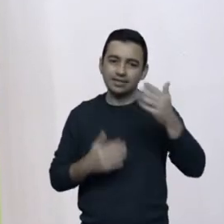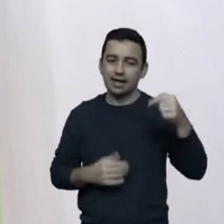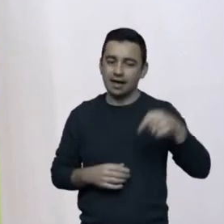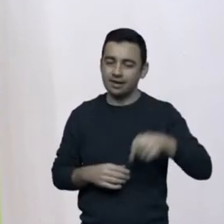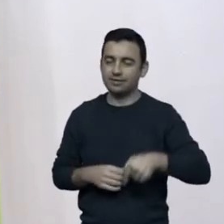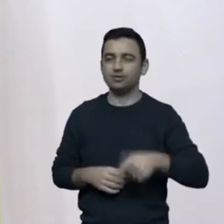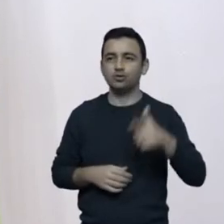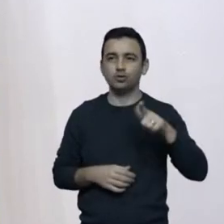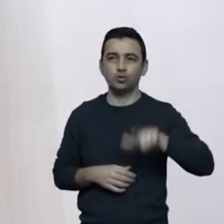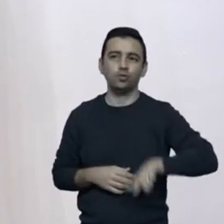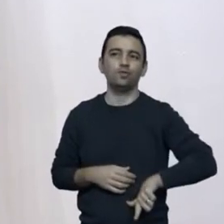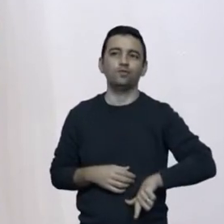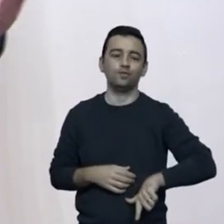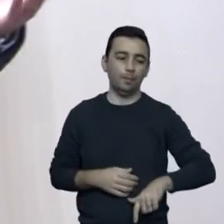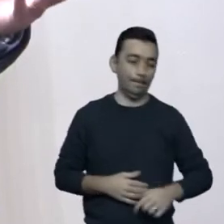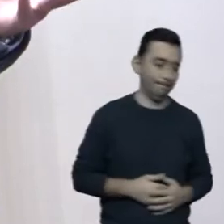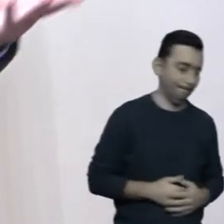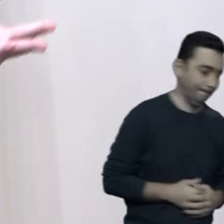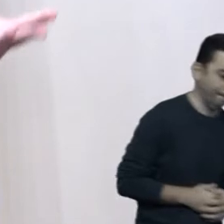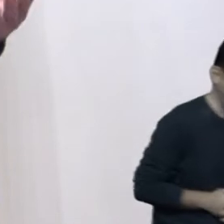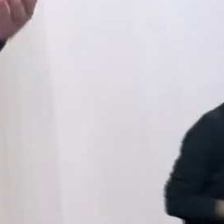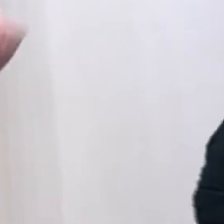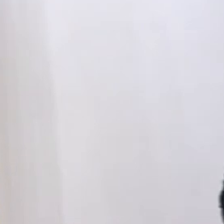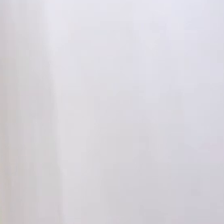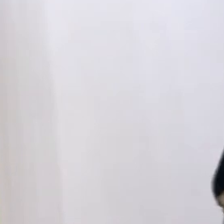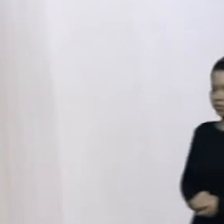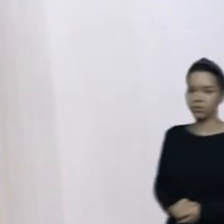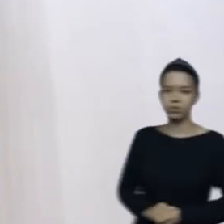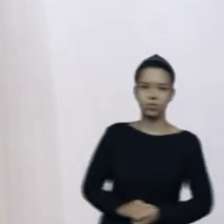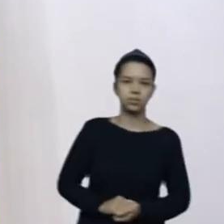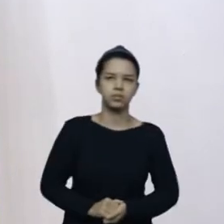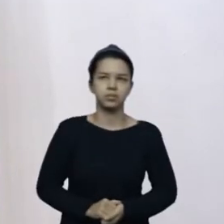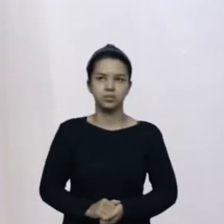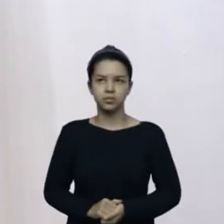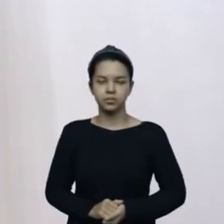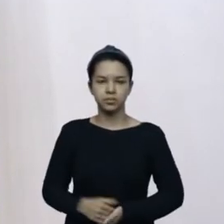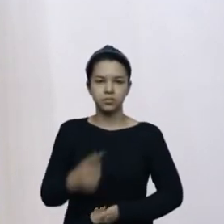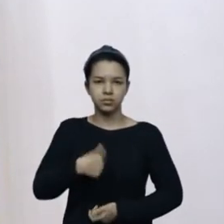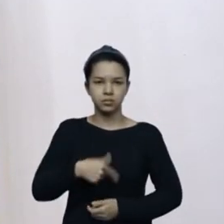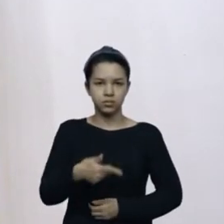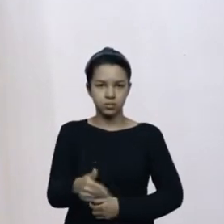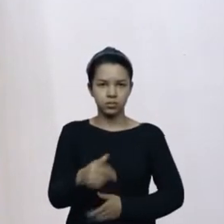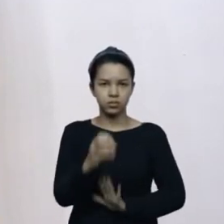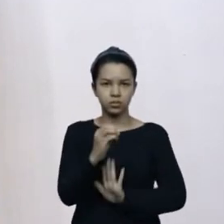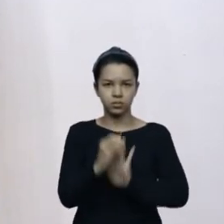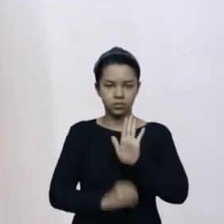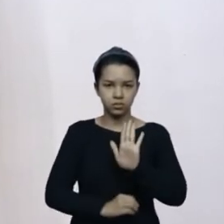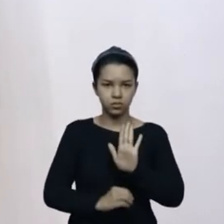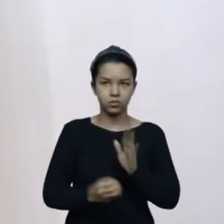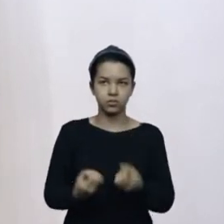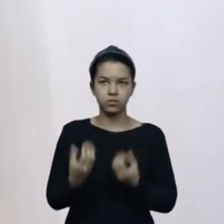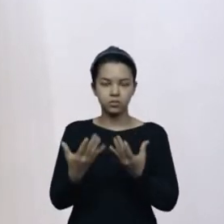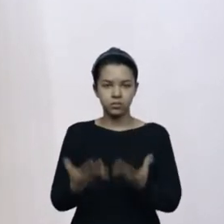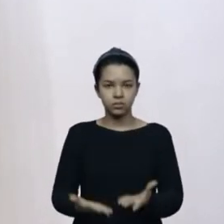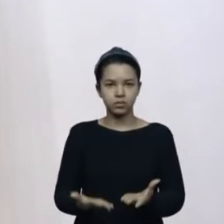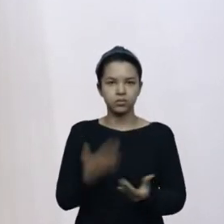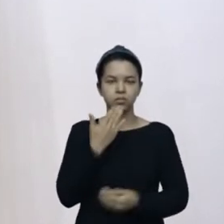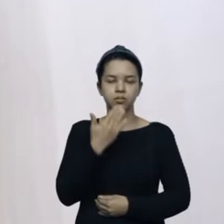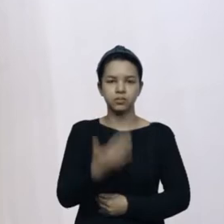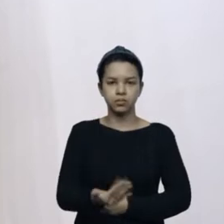vez. Presidente, eu vou entregar ao senhor um ofício solicitando apoio para o credenciamento